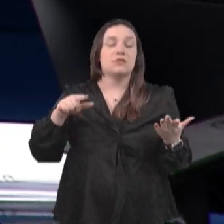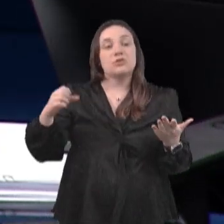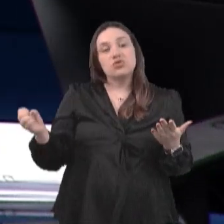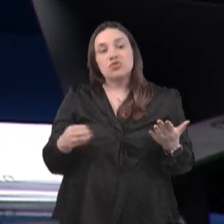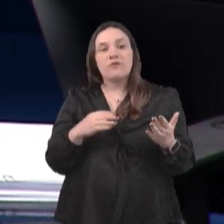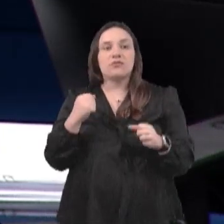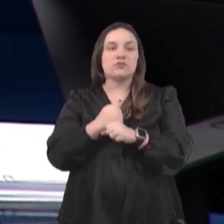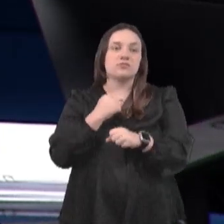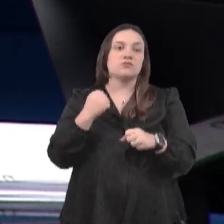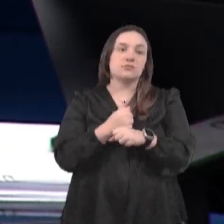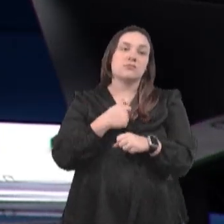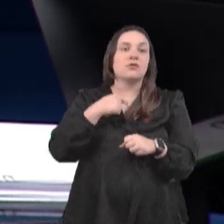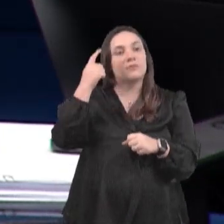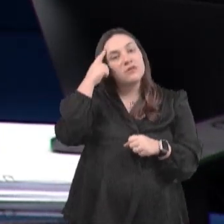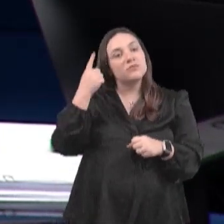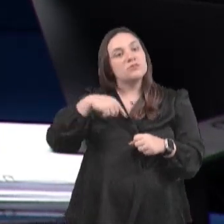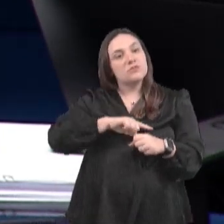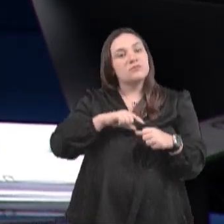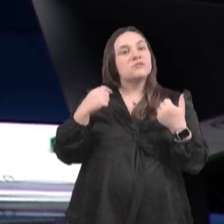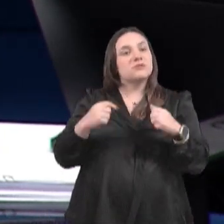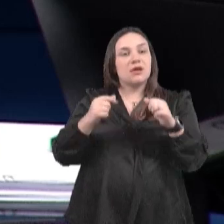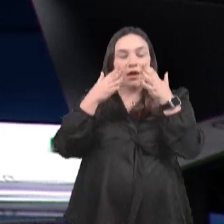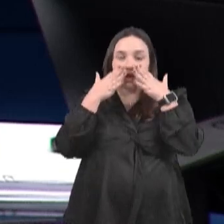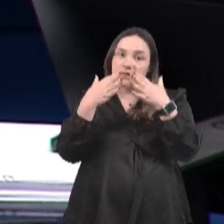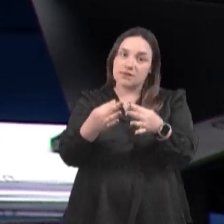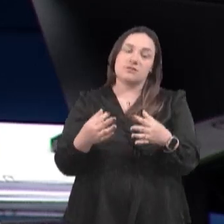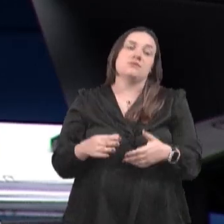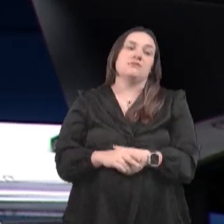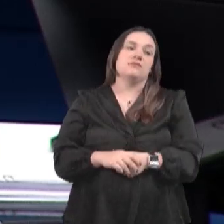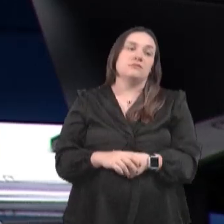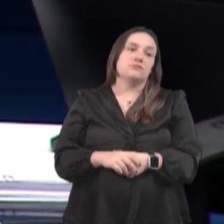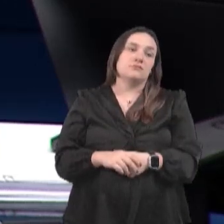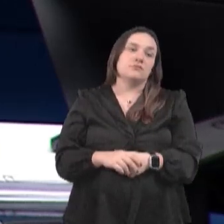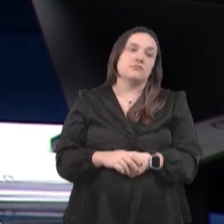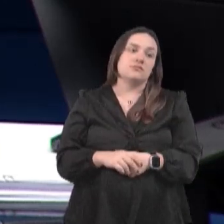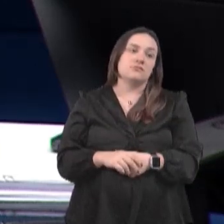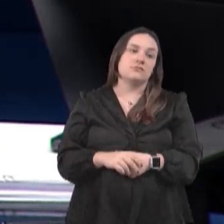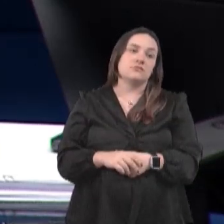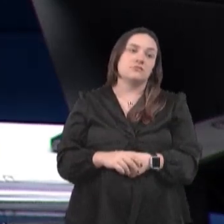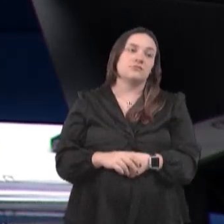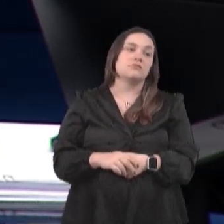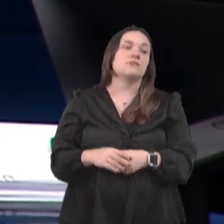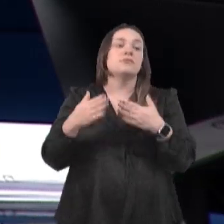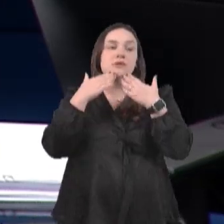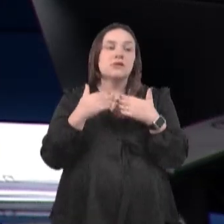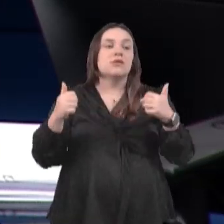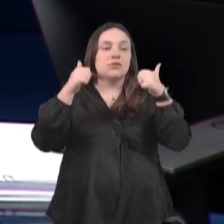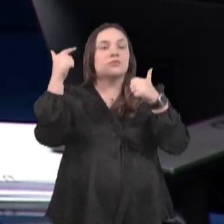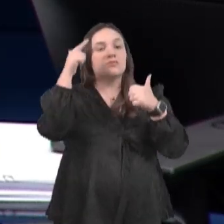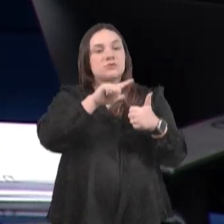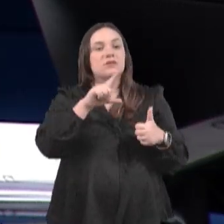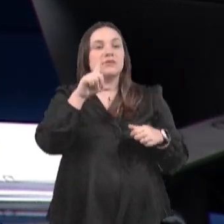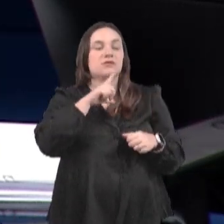novas construções, eu acho que a gente tem que ter esse olhar, né? De realmente evoluir e a gente poder